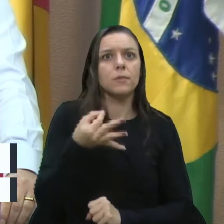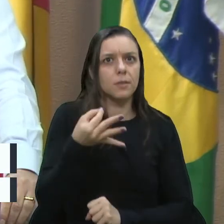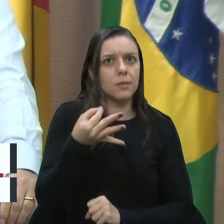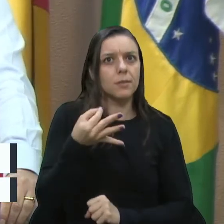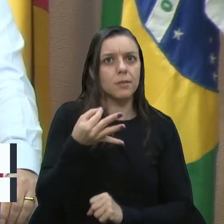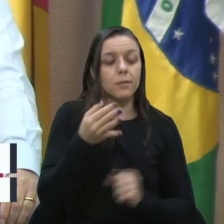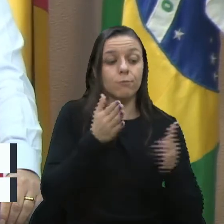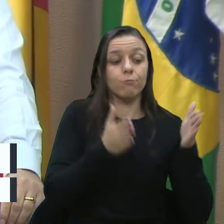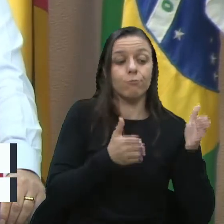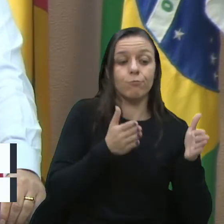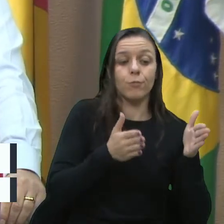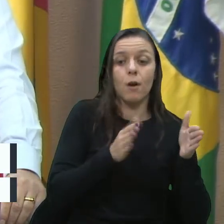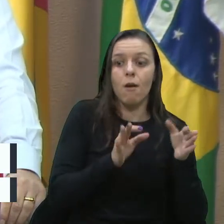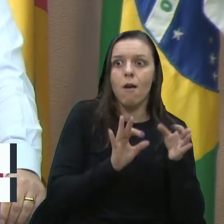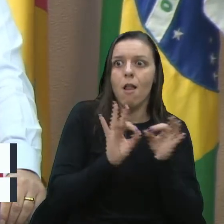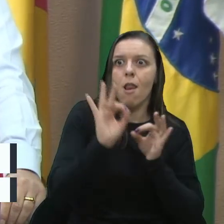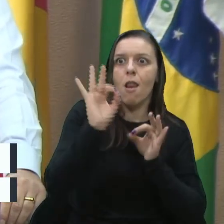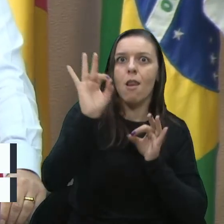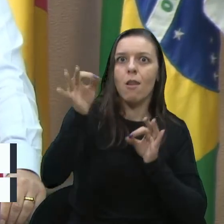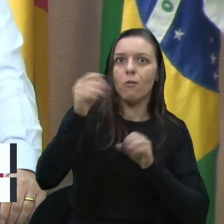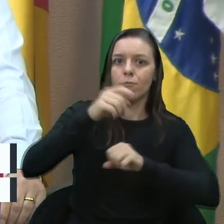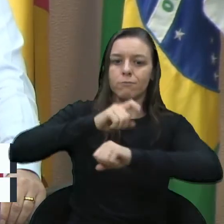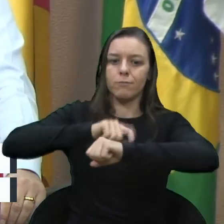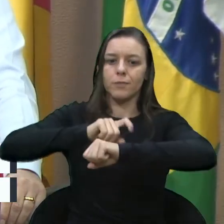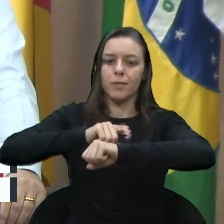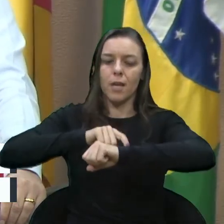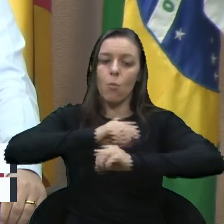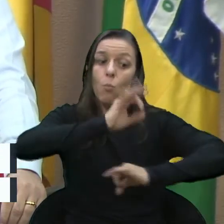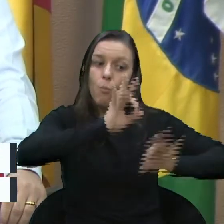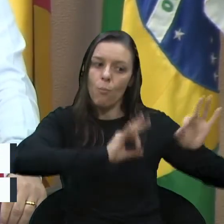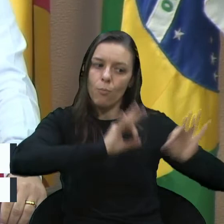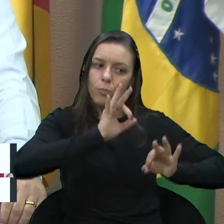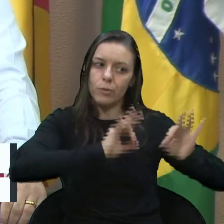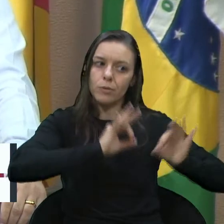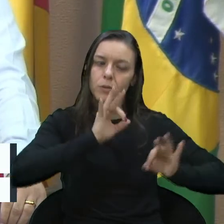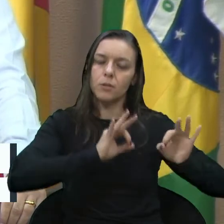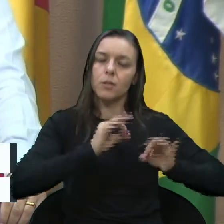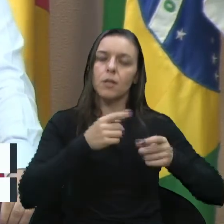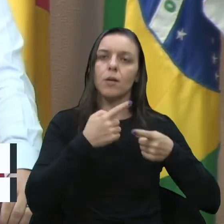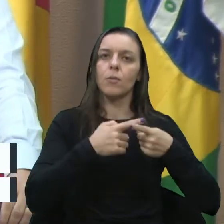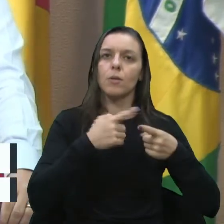longo prazo, algum planejamento, algum projeto visando